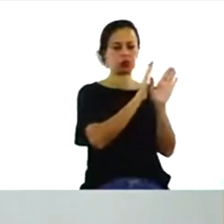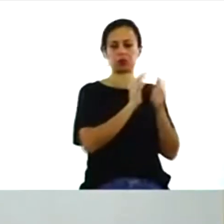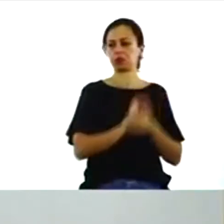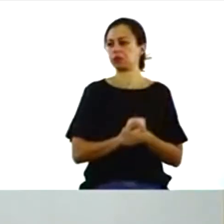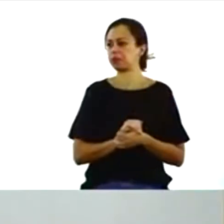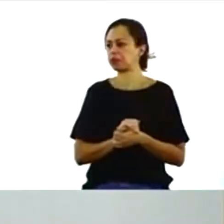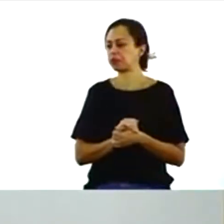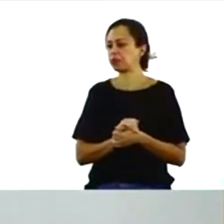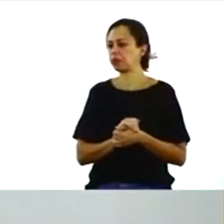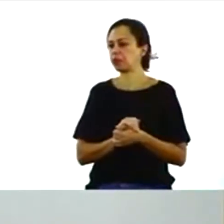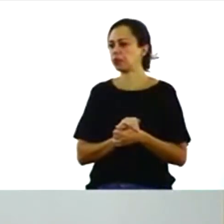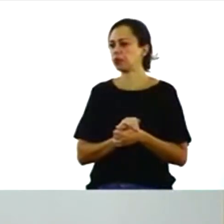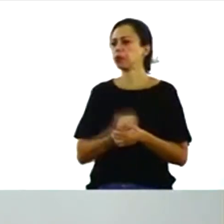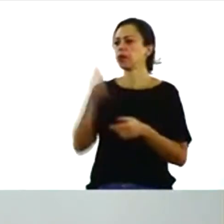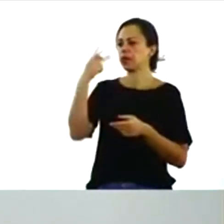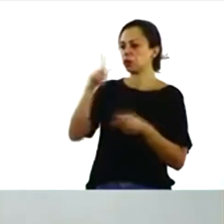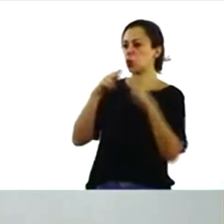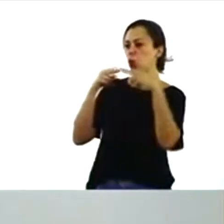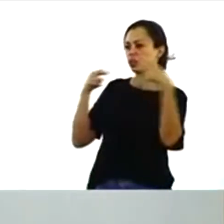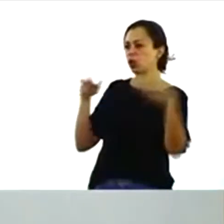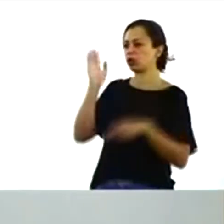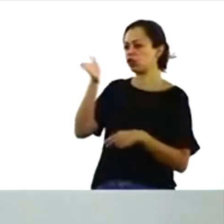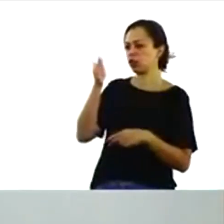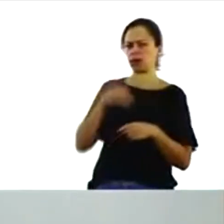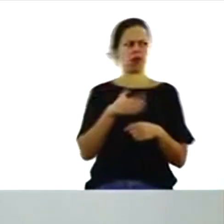se esqueceu.